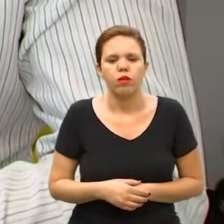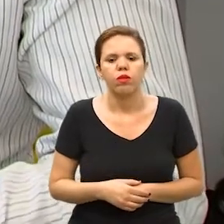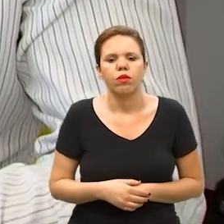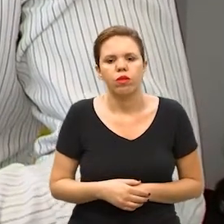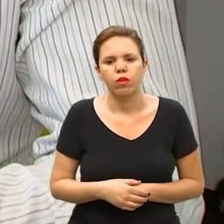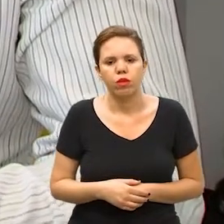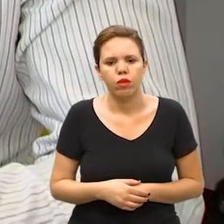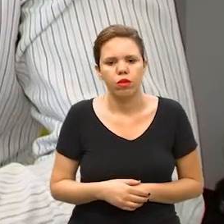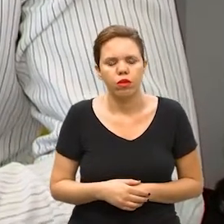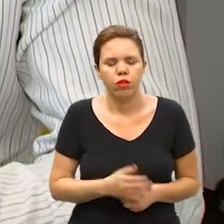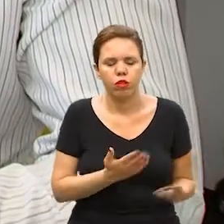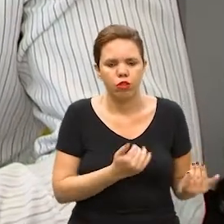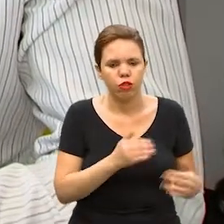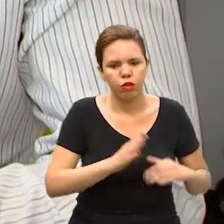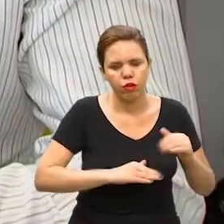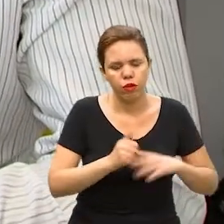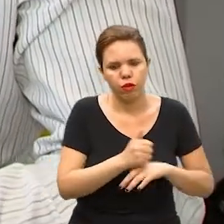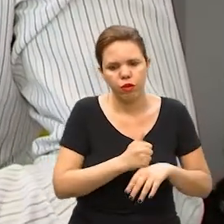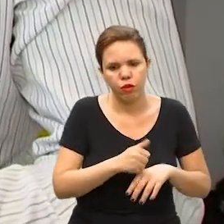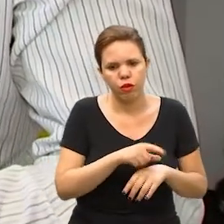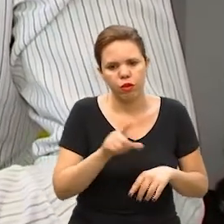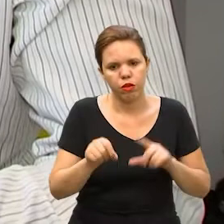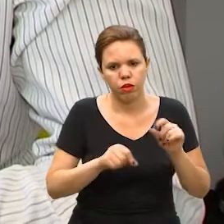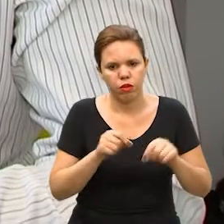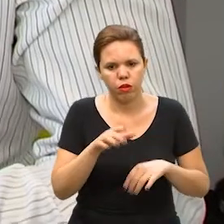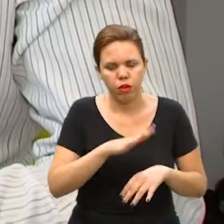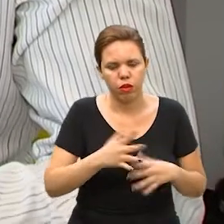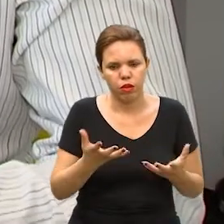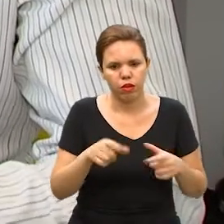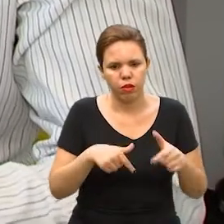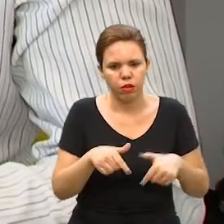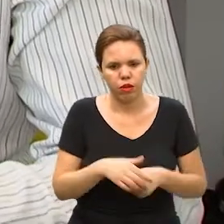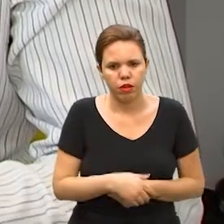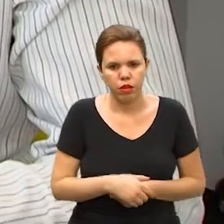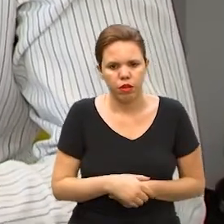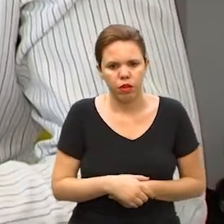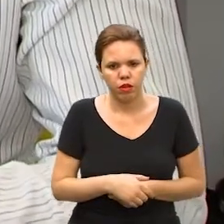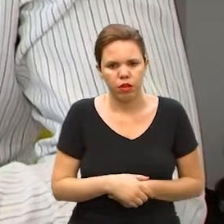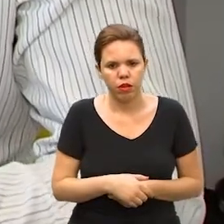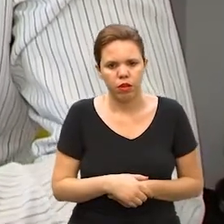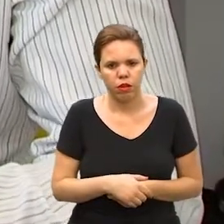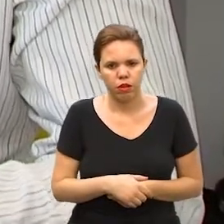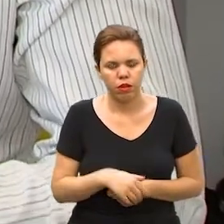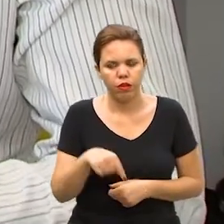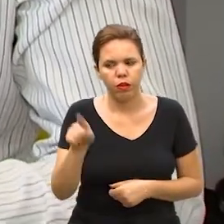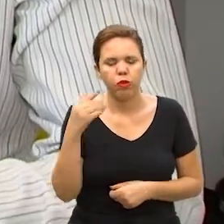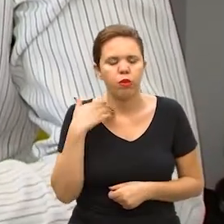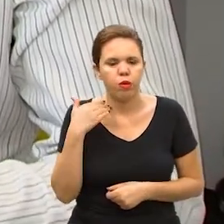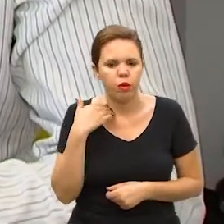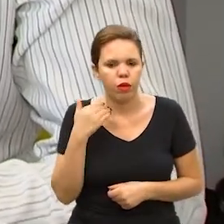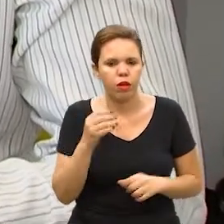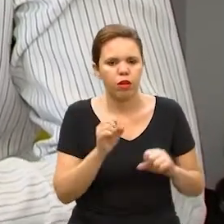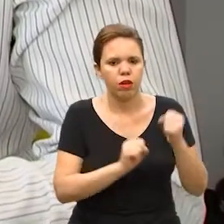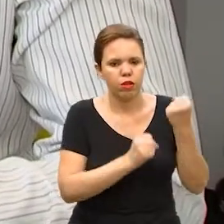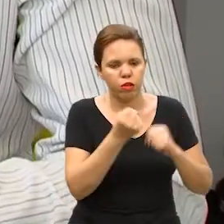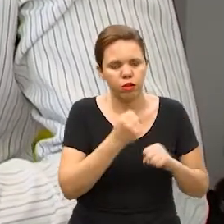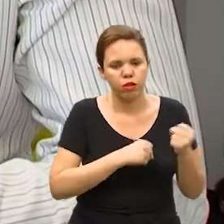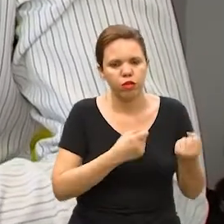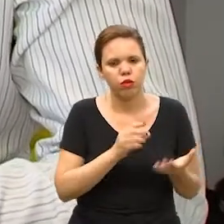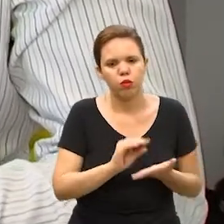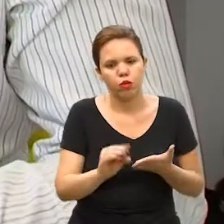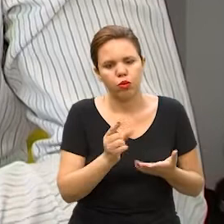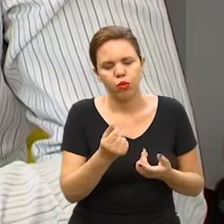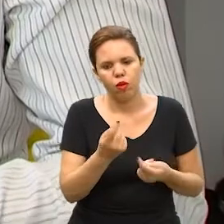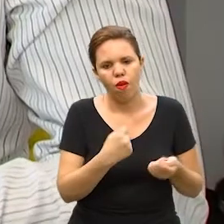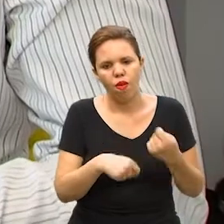os jovens profissionais podem escolher em que áreas vão trabalhar. Eles podem escolher se eles vão para um banco, para a indústria financeira,